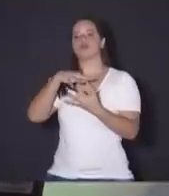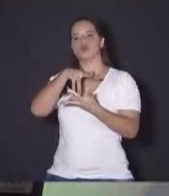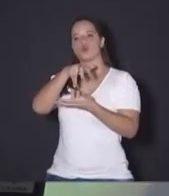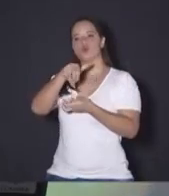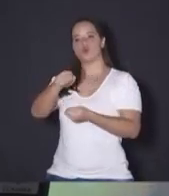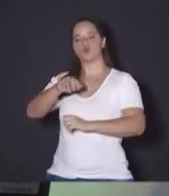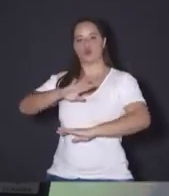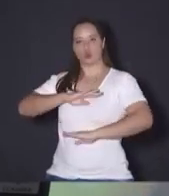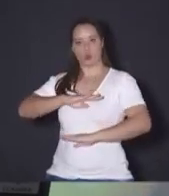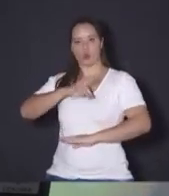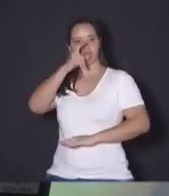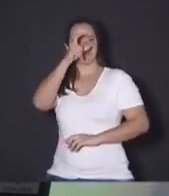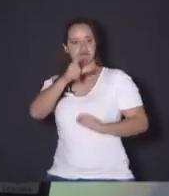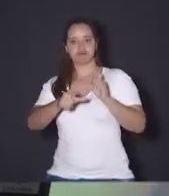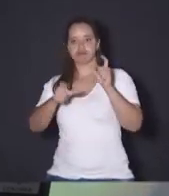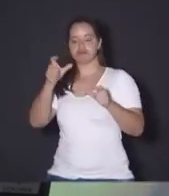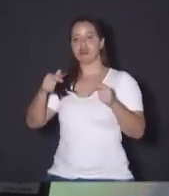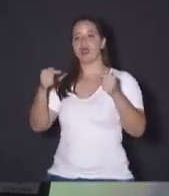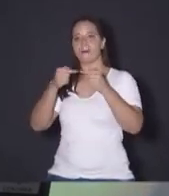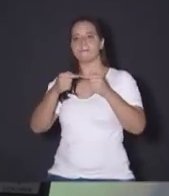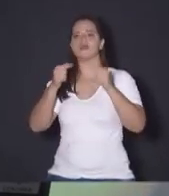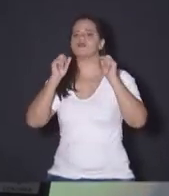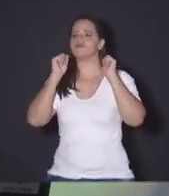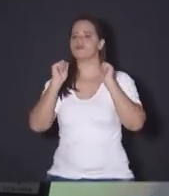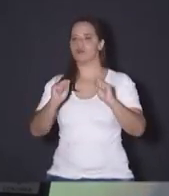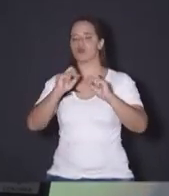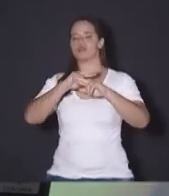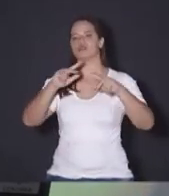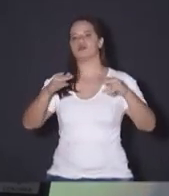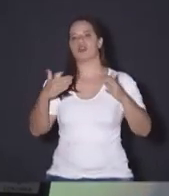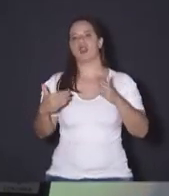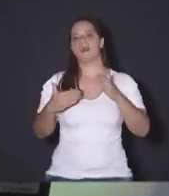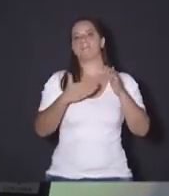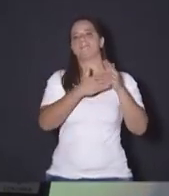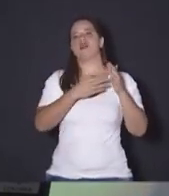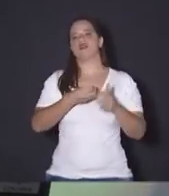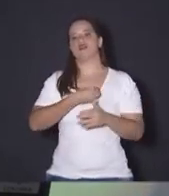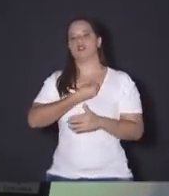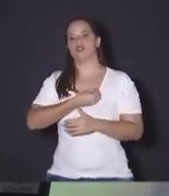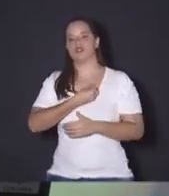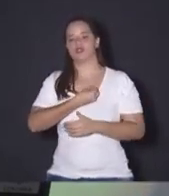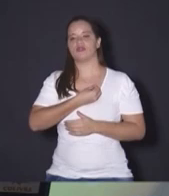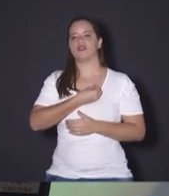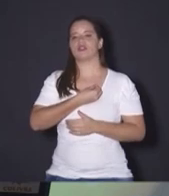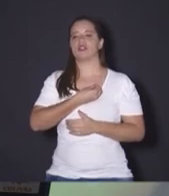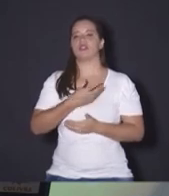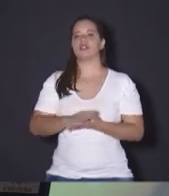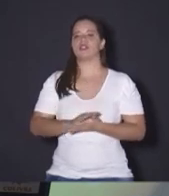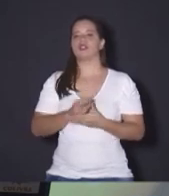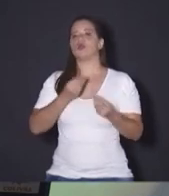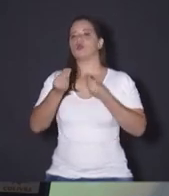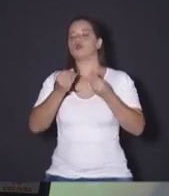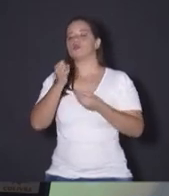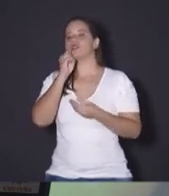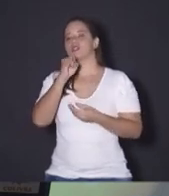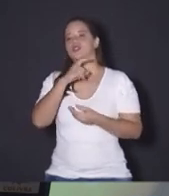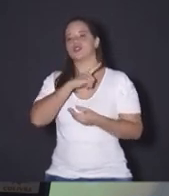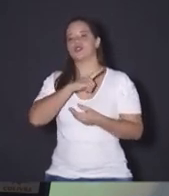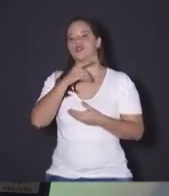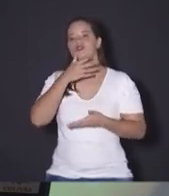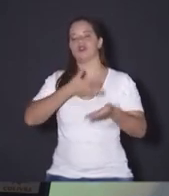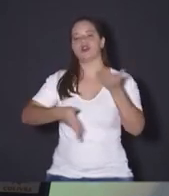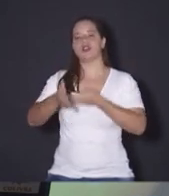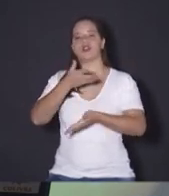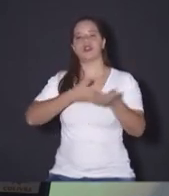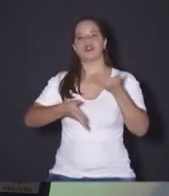e com a mesma possibilidade de impacto na sua vida como se você tivesse relacionando